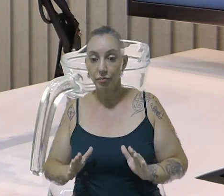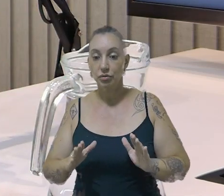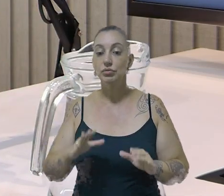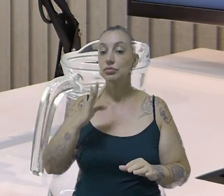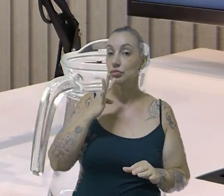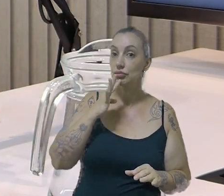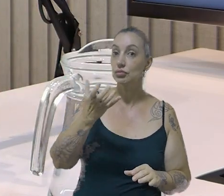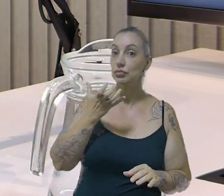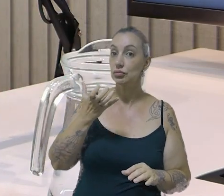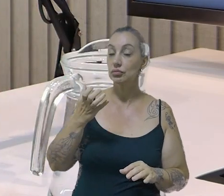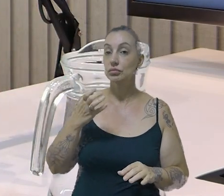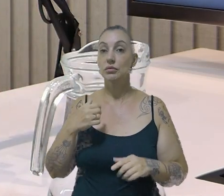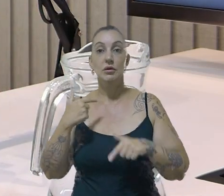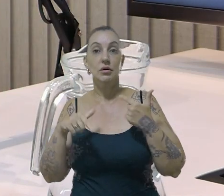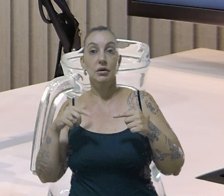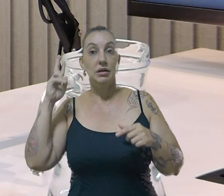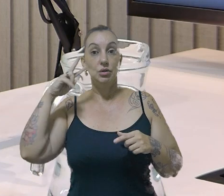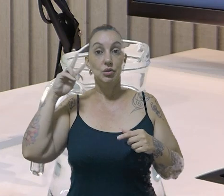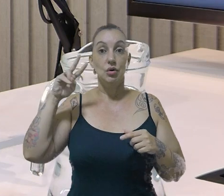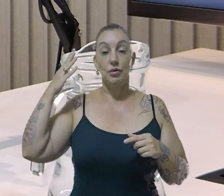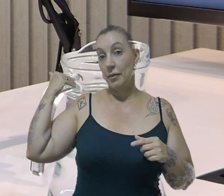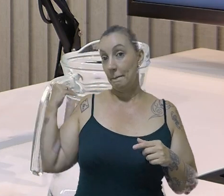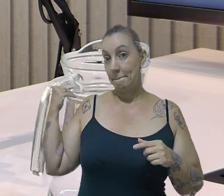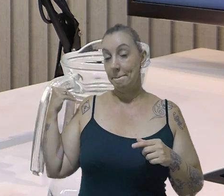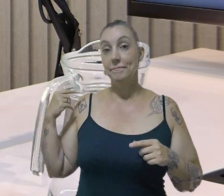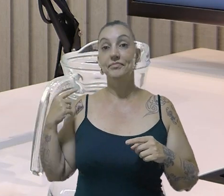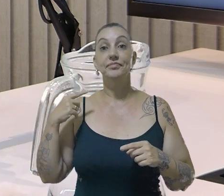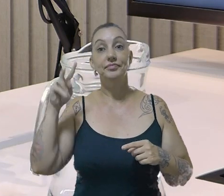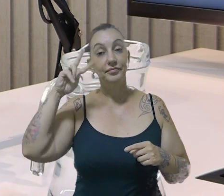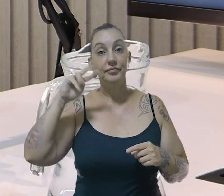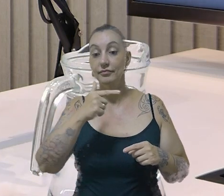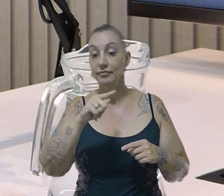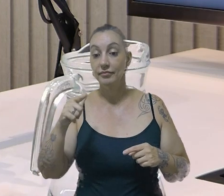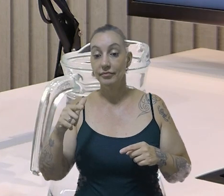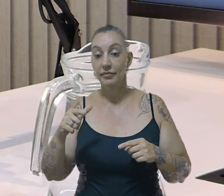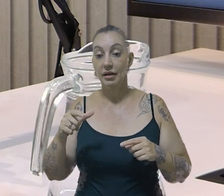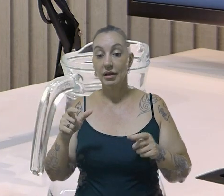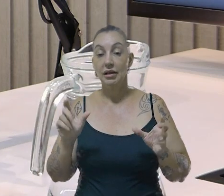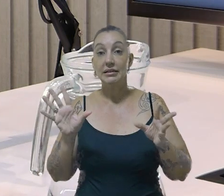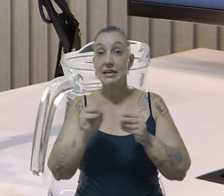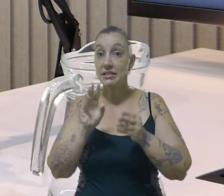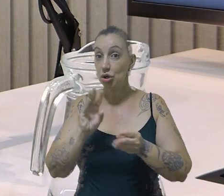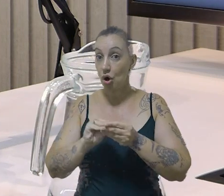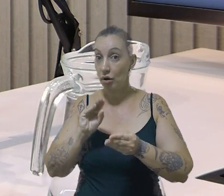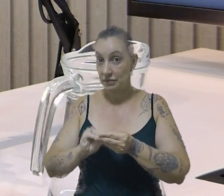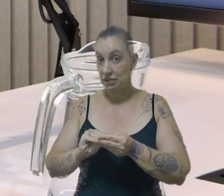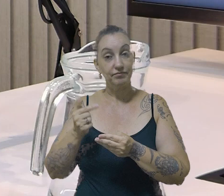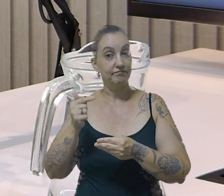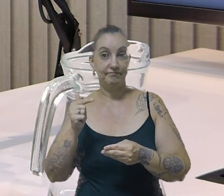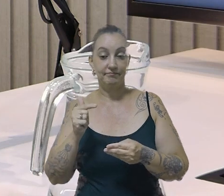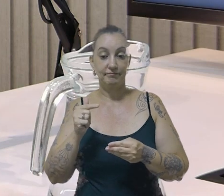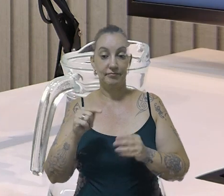o que ela queria da obra qual er a história por trás da obra que é a história que não tá na sinopse não tá não tá no no